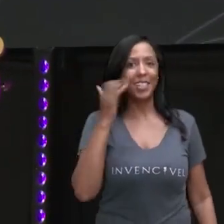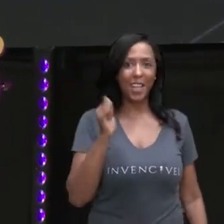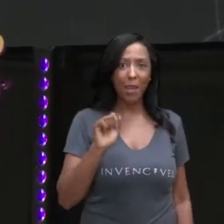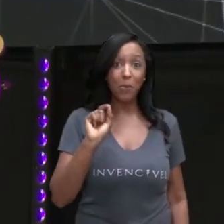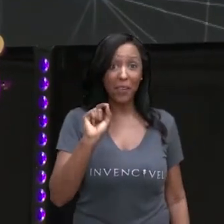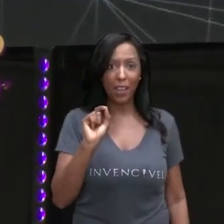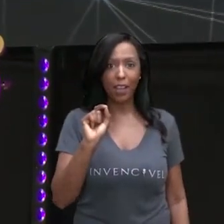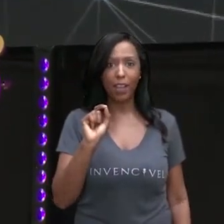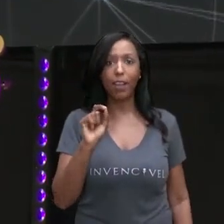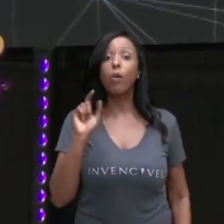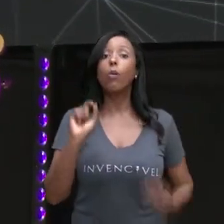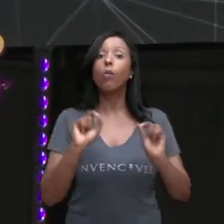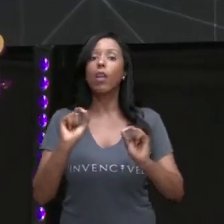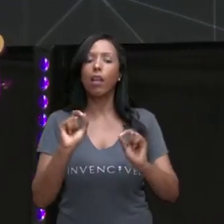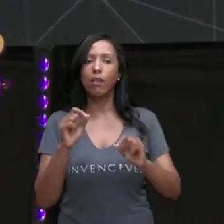Contrabandista.